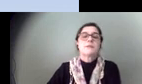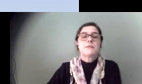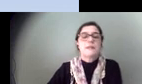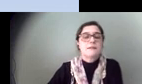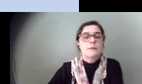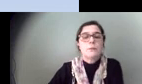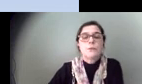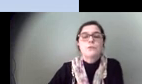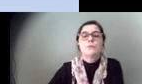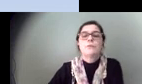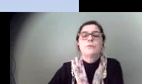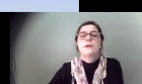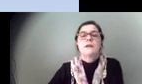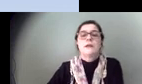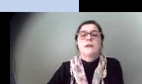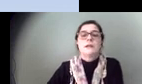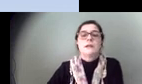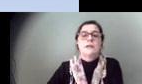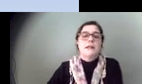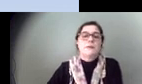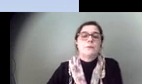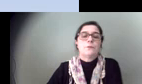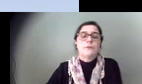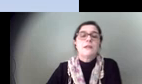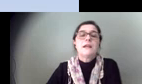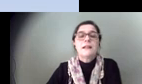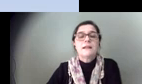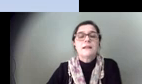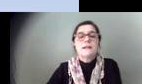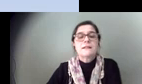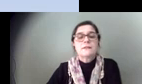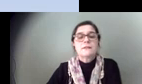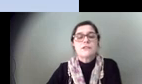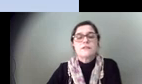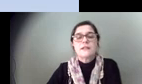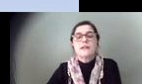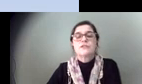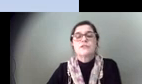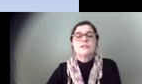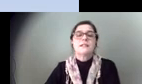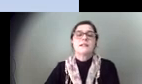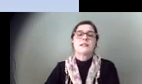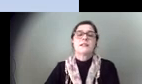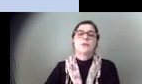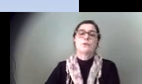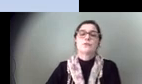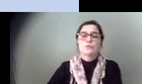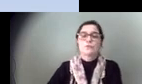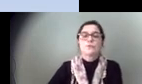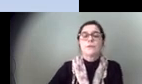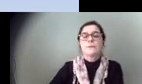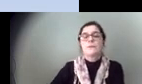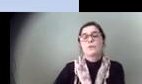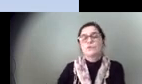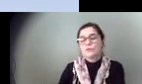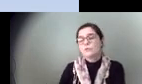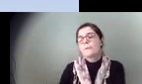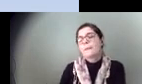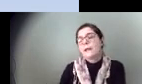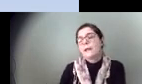ser uma experiência muito boa, eu entendo. E ali tem a questão da atividade, né? Que é o conjunto, né?